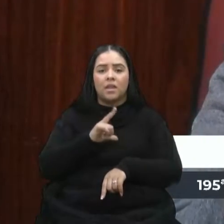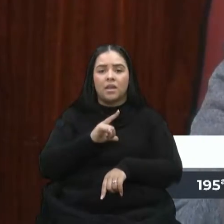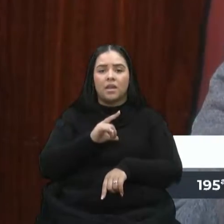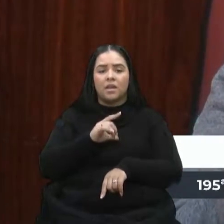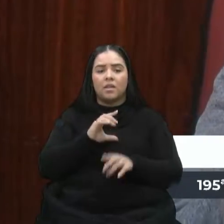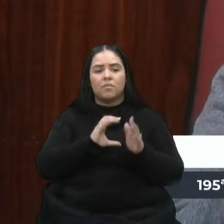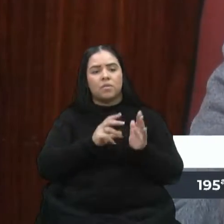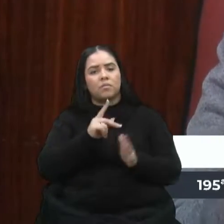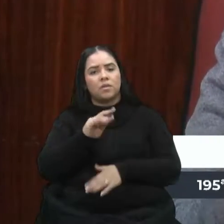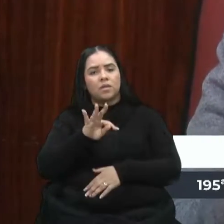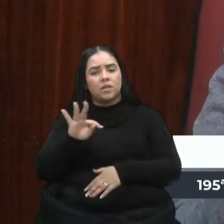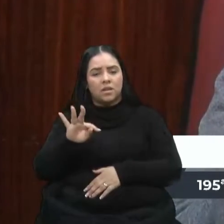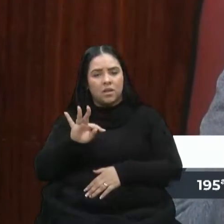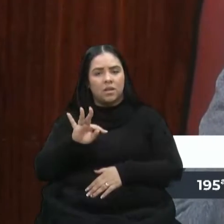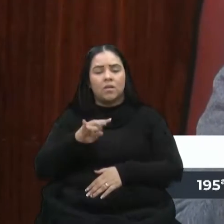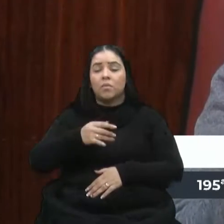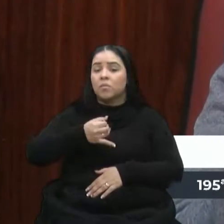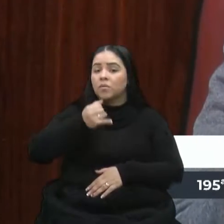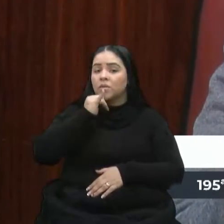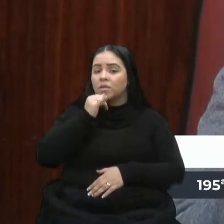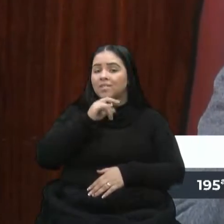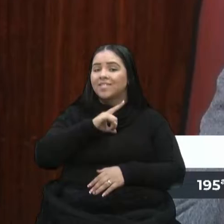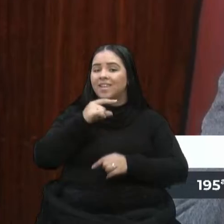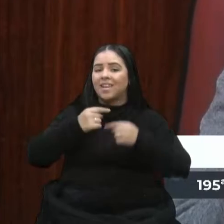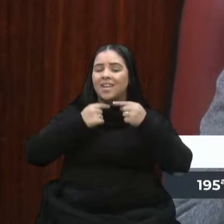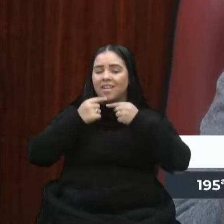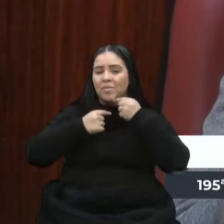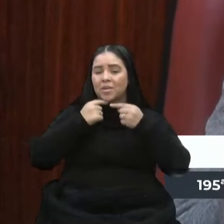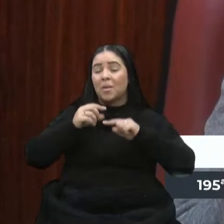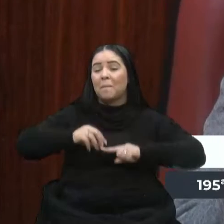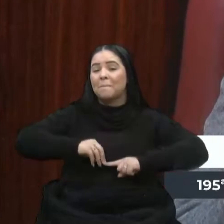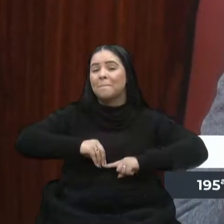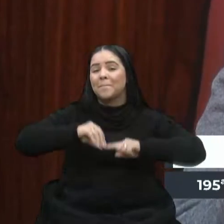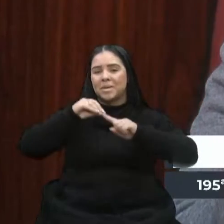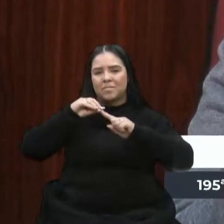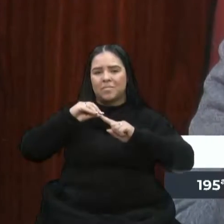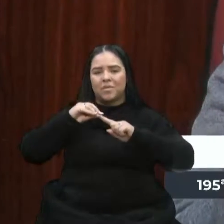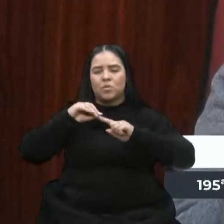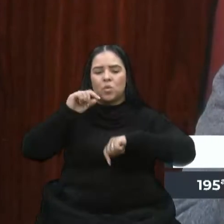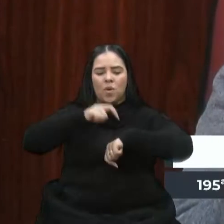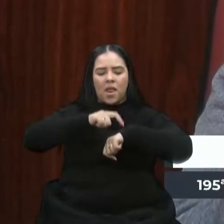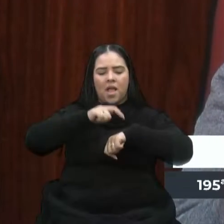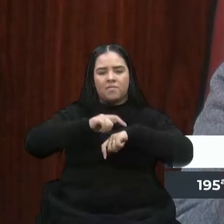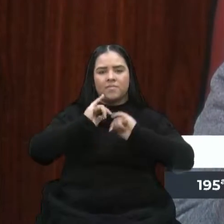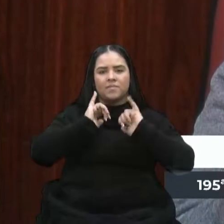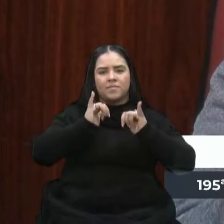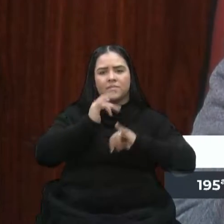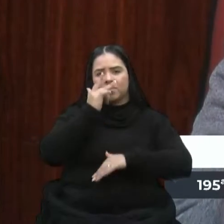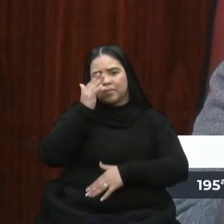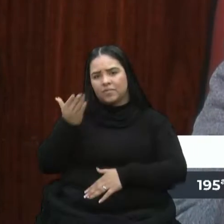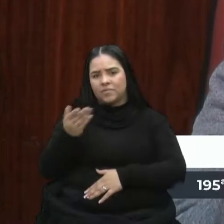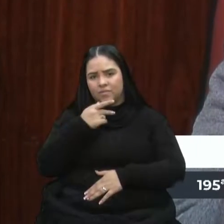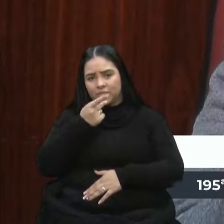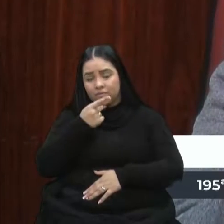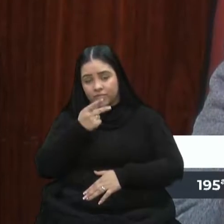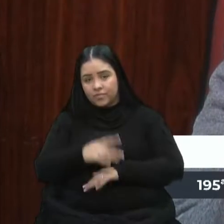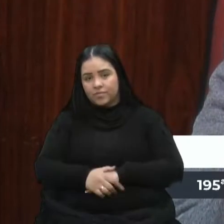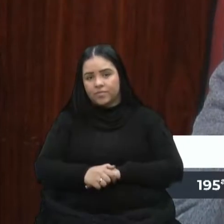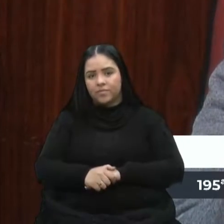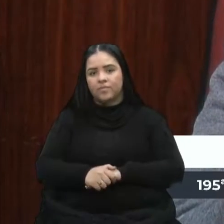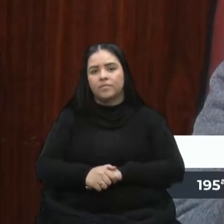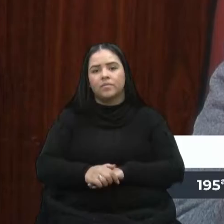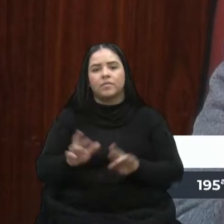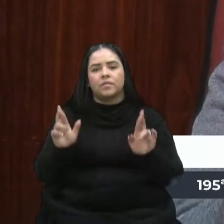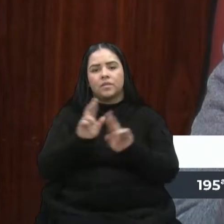Trabalhadores, a questão da reclamação, principalmente da linha dos ônibus, como o senhor falou, em relação à questão